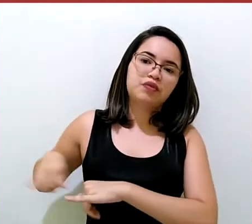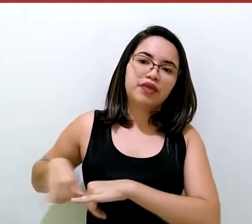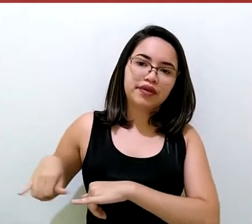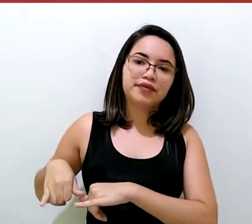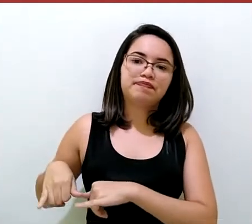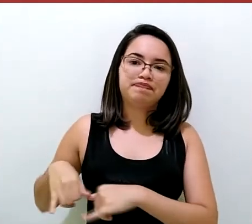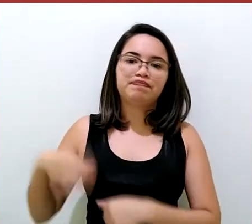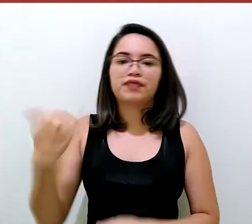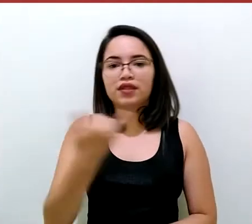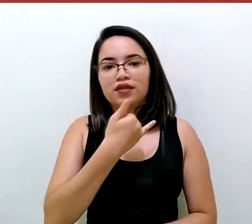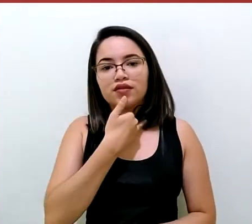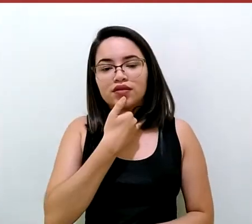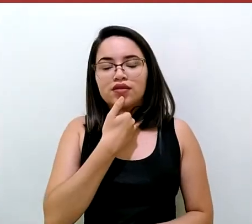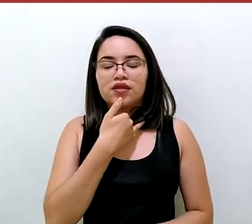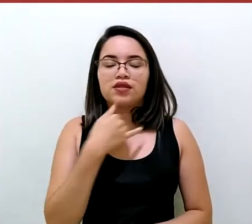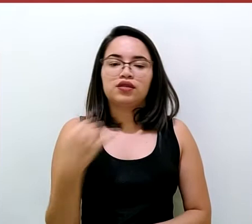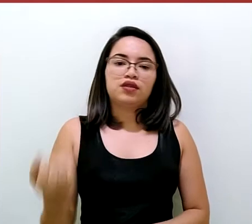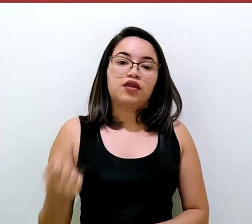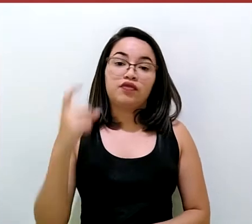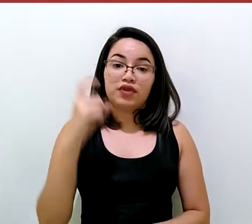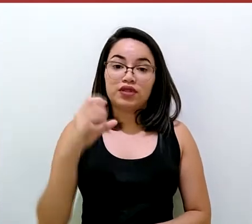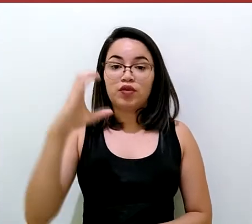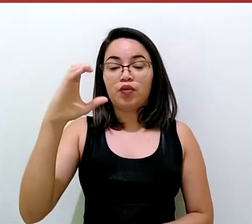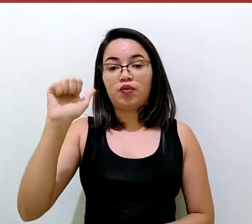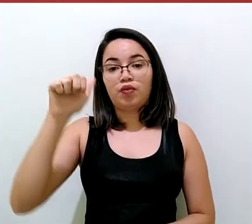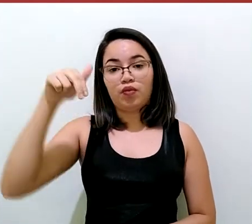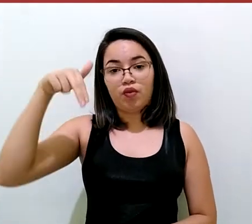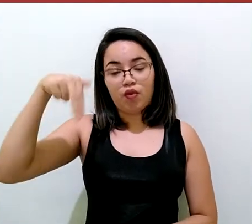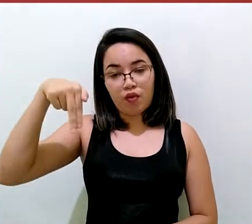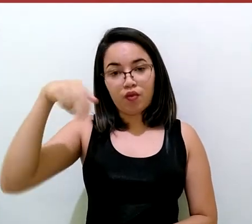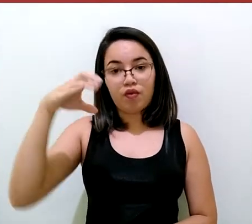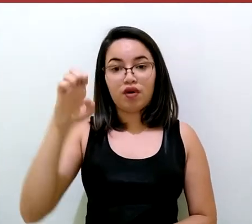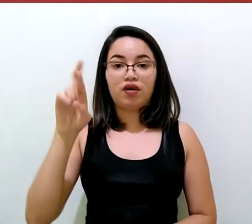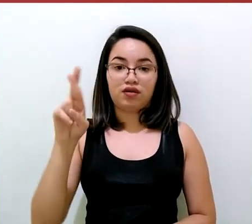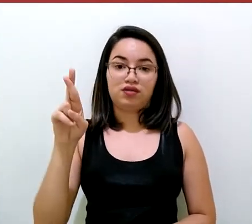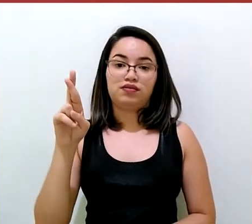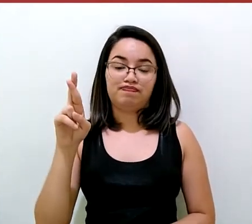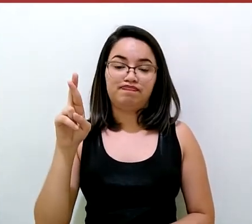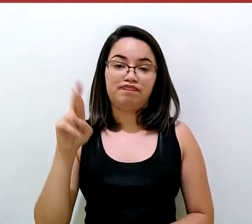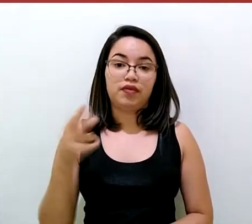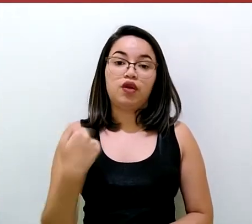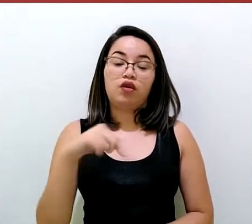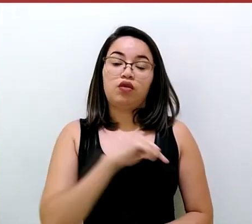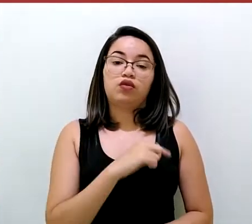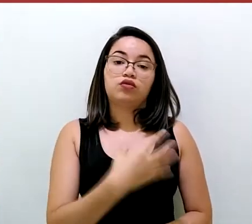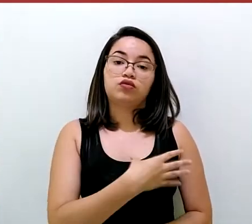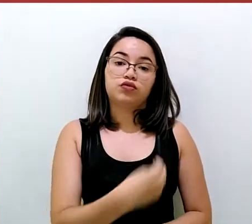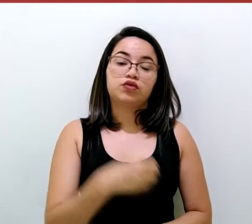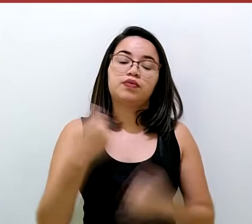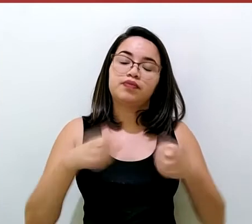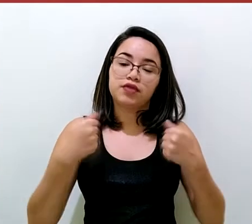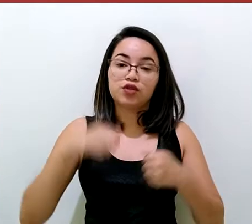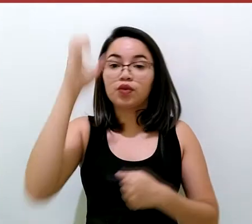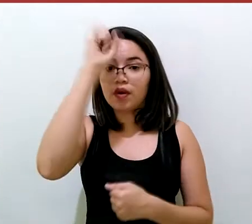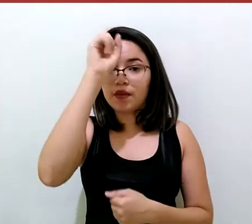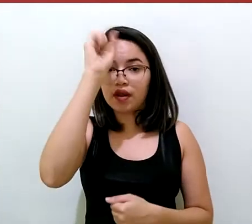e tristeza e que vai ser como um câncer, uma maldição. Nossos filhos precisam